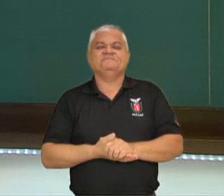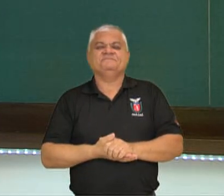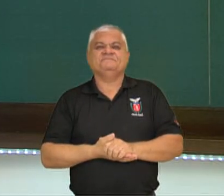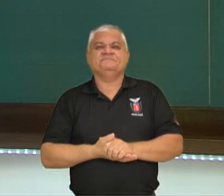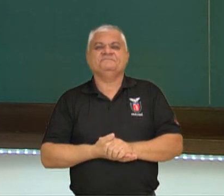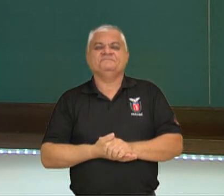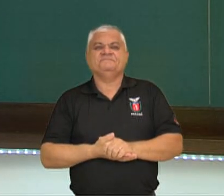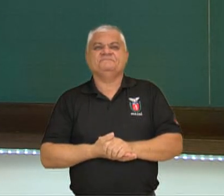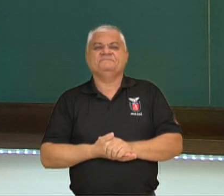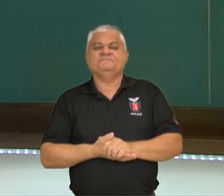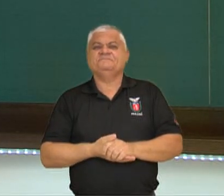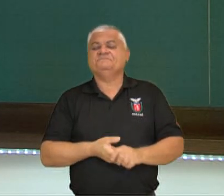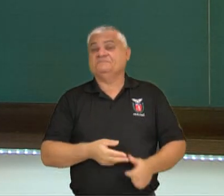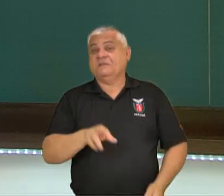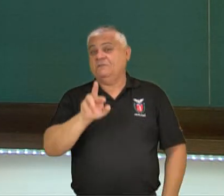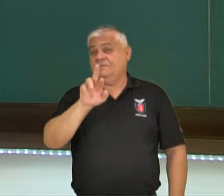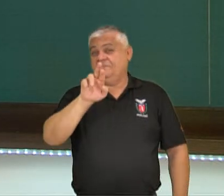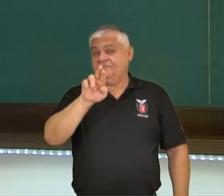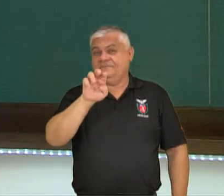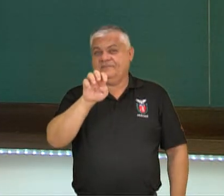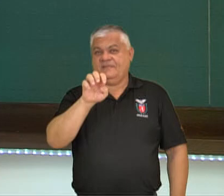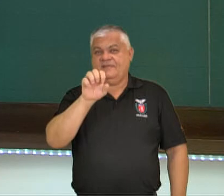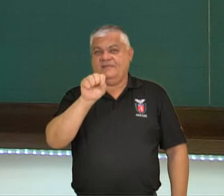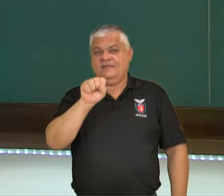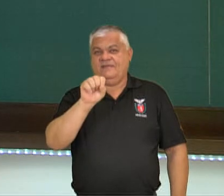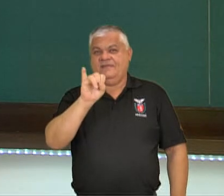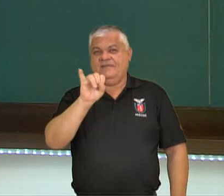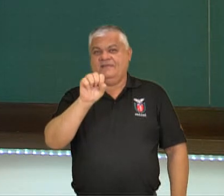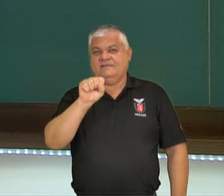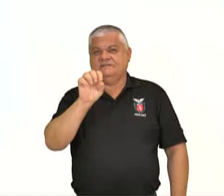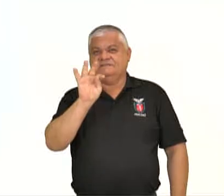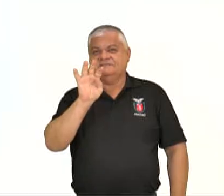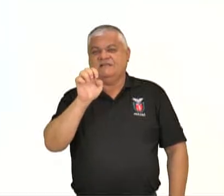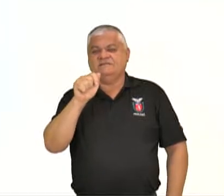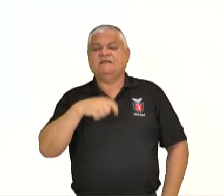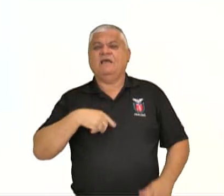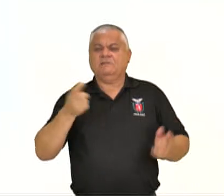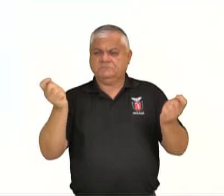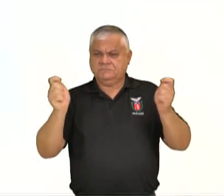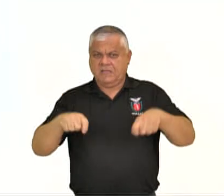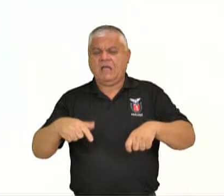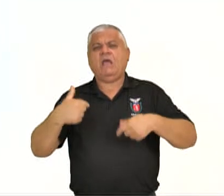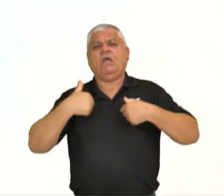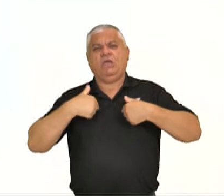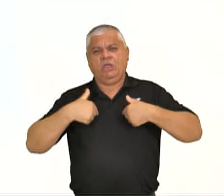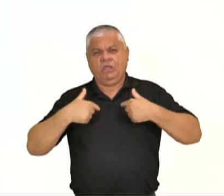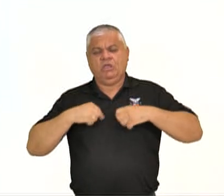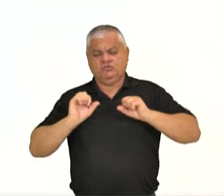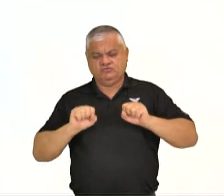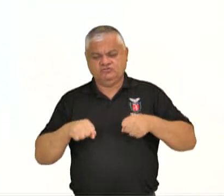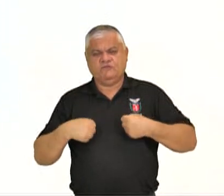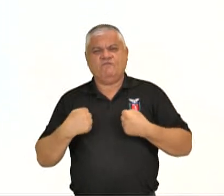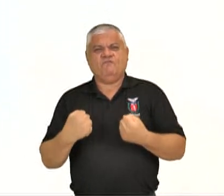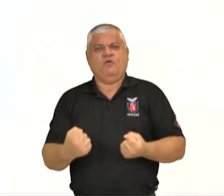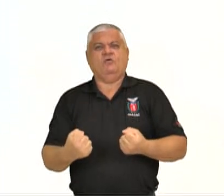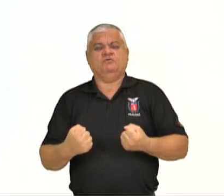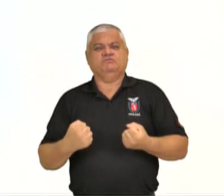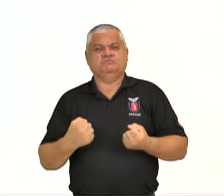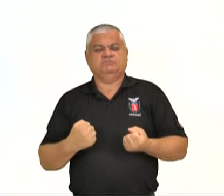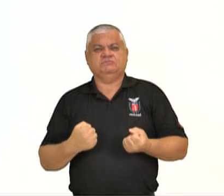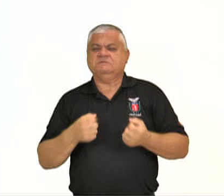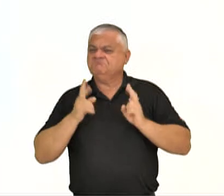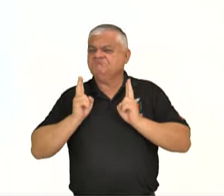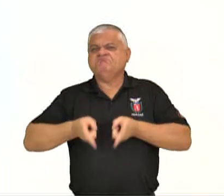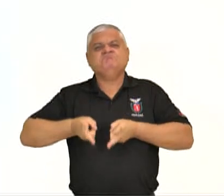Entendendo melhor então, a resistência consiste na capacidade de manter o esforço físico,